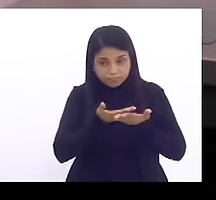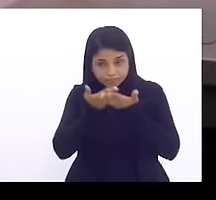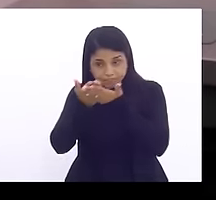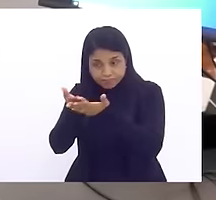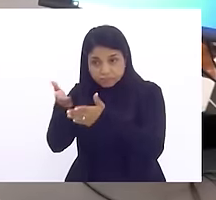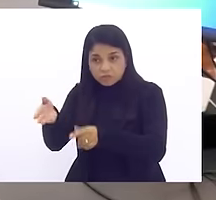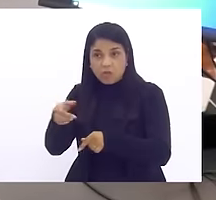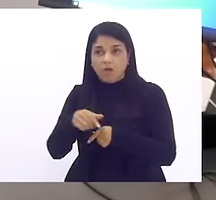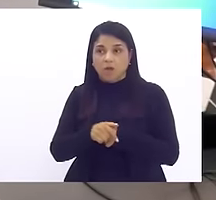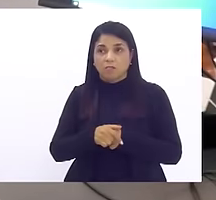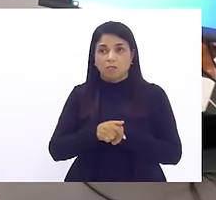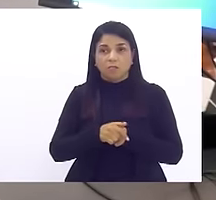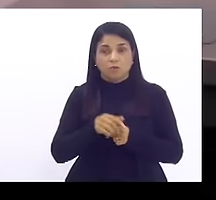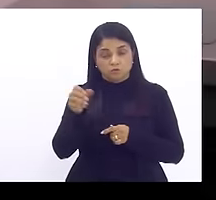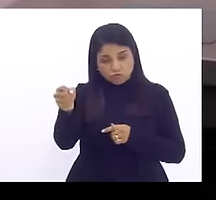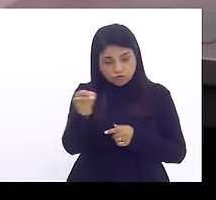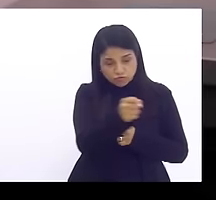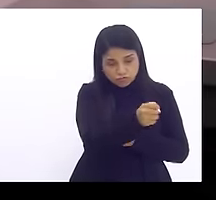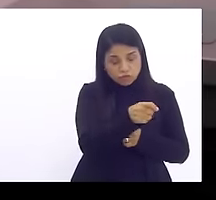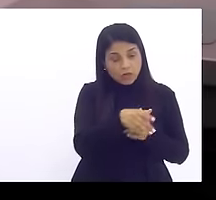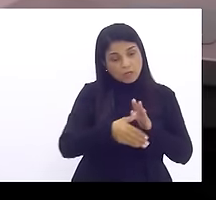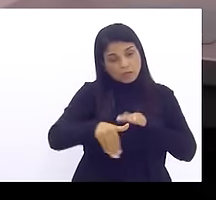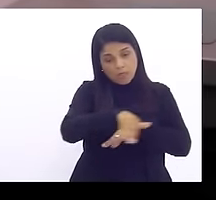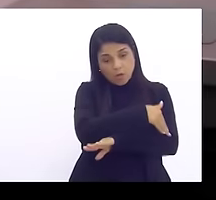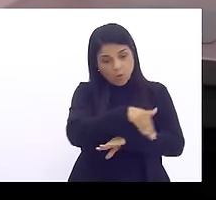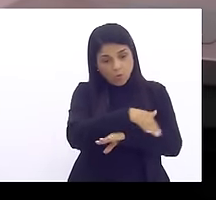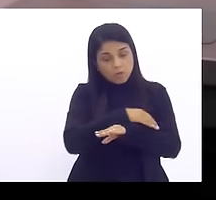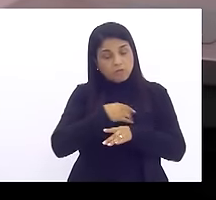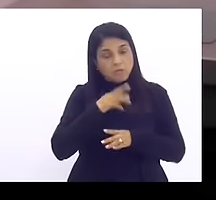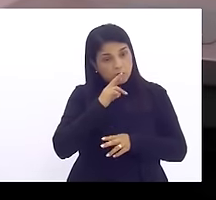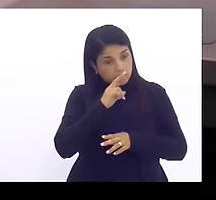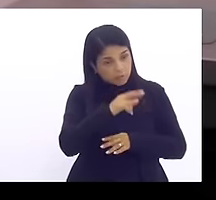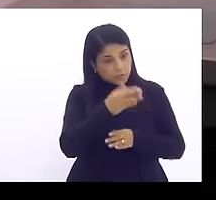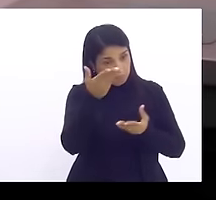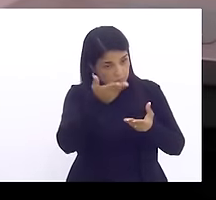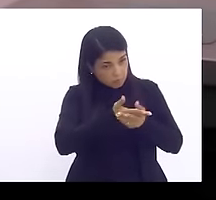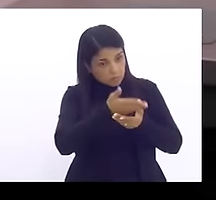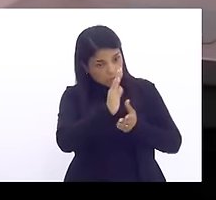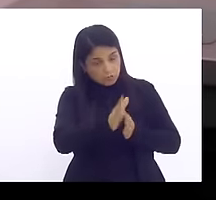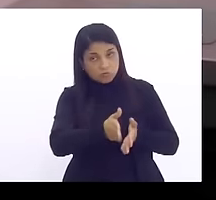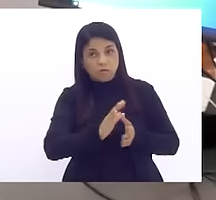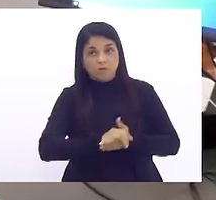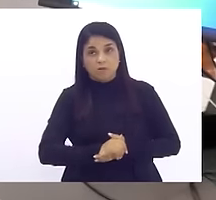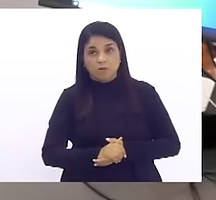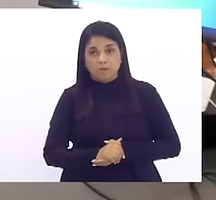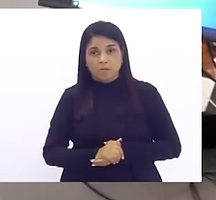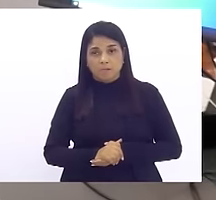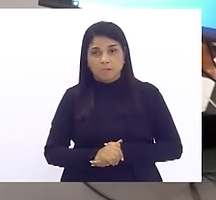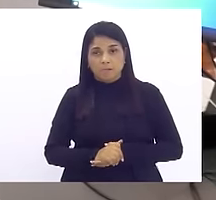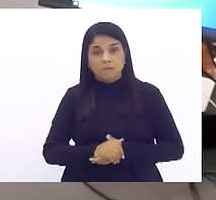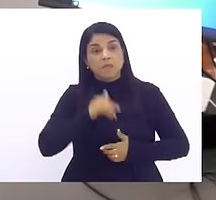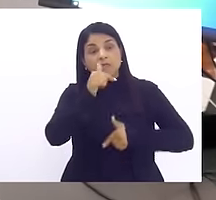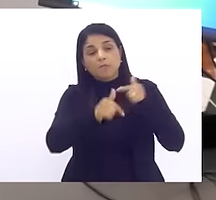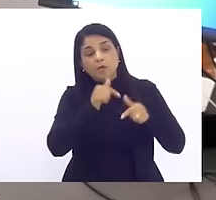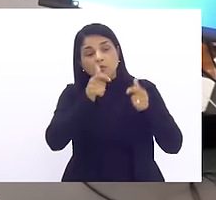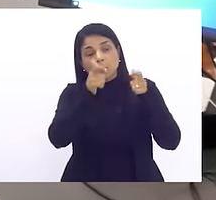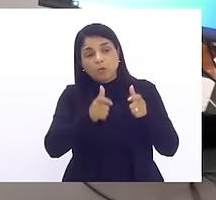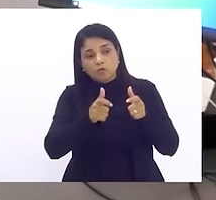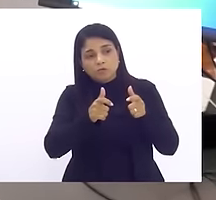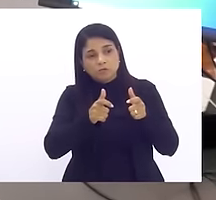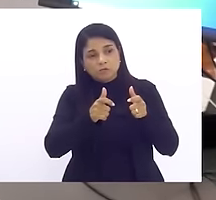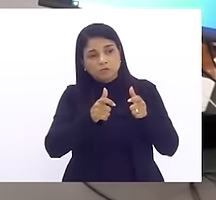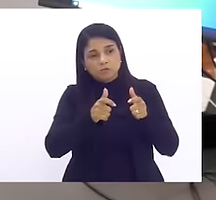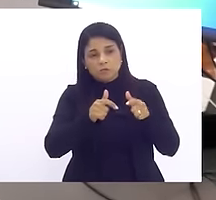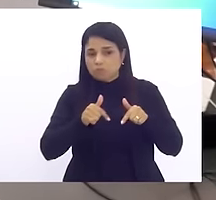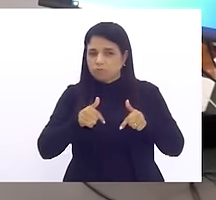então retira ele da rua o policial militar ele está respondendo na corregedoria do de dentro Então mas ele tá aonde trabalhando o quê ele não tá mais